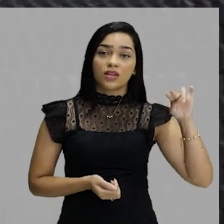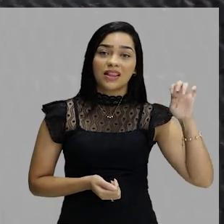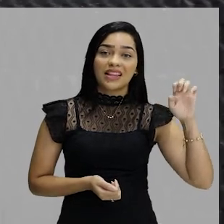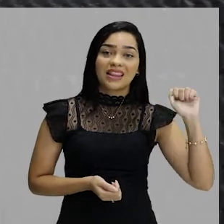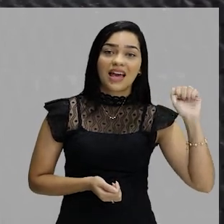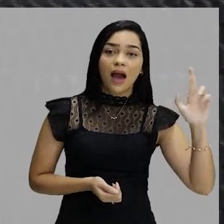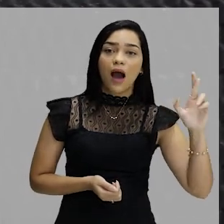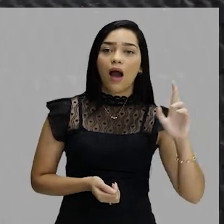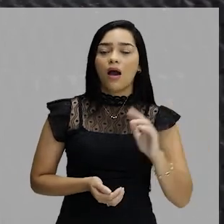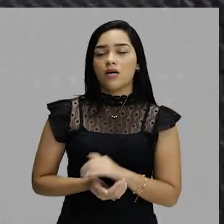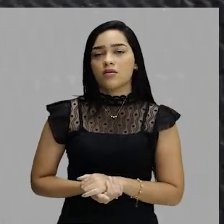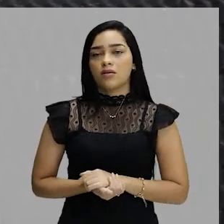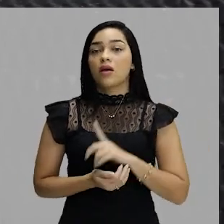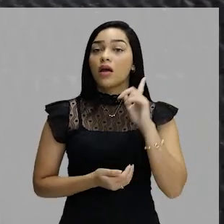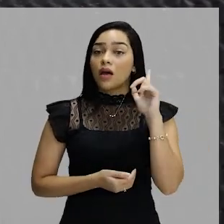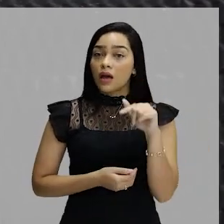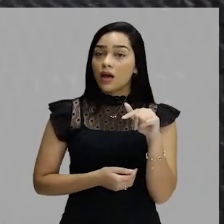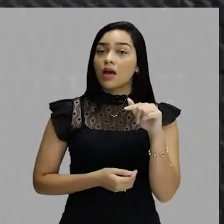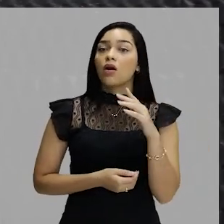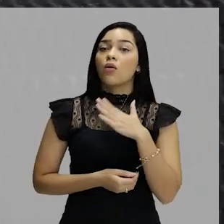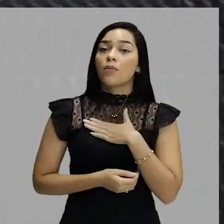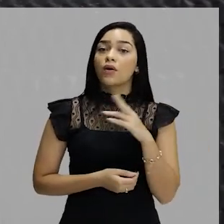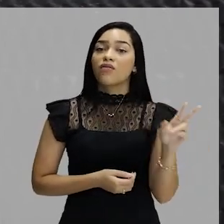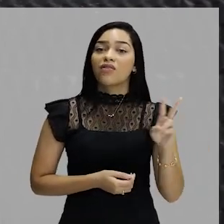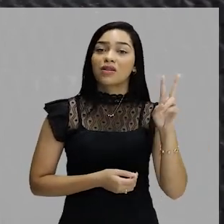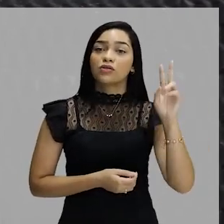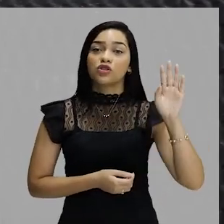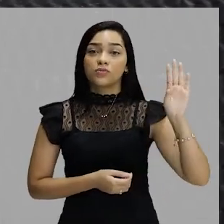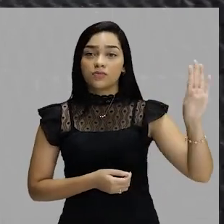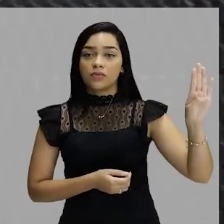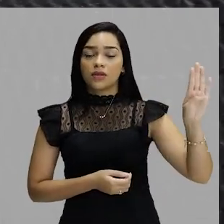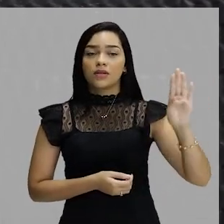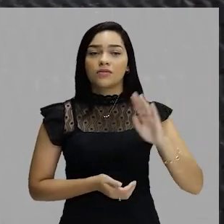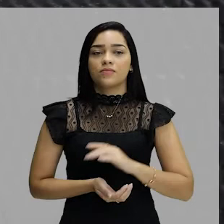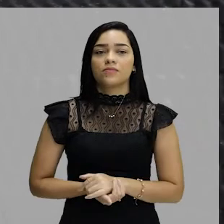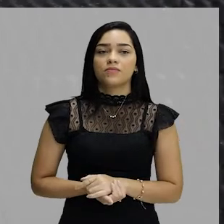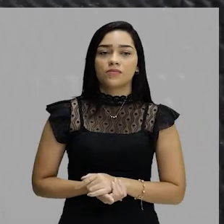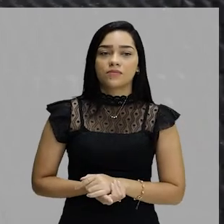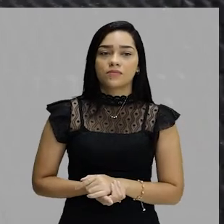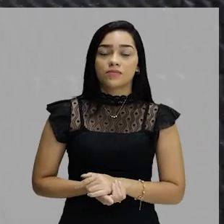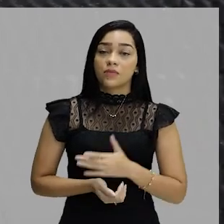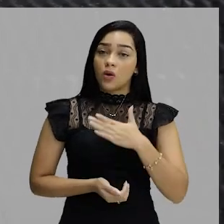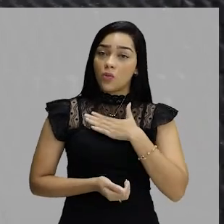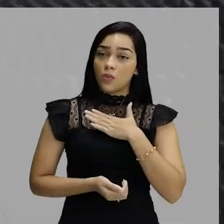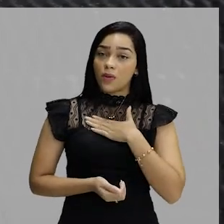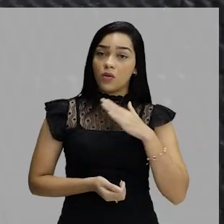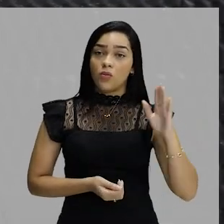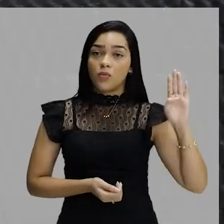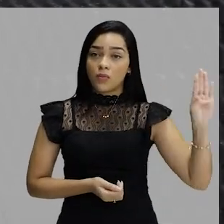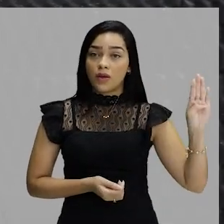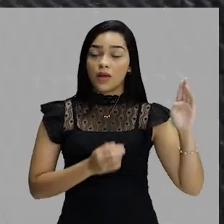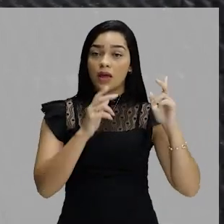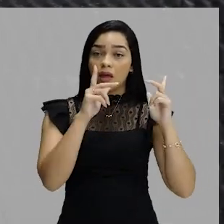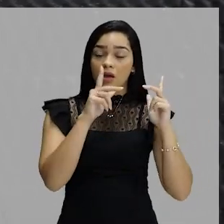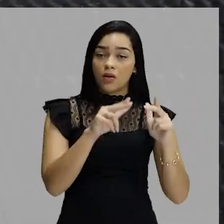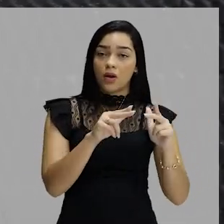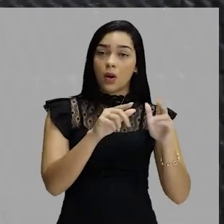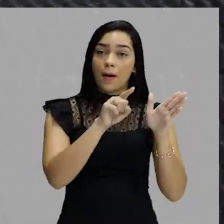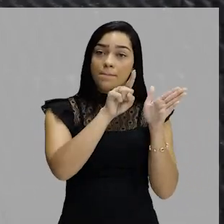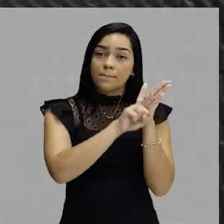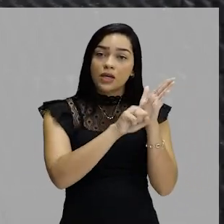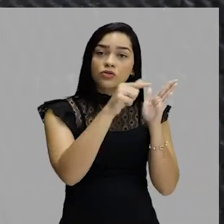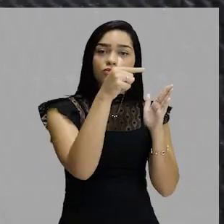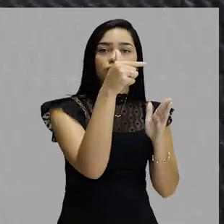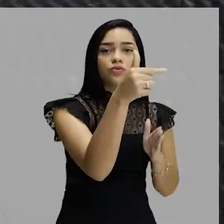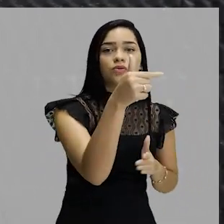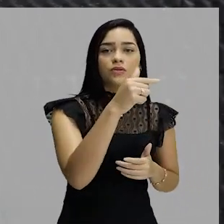linear. Ele é exatamente o meu valor de b. Tá? Então, o meu b vai ser igual a menos